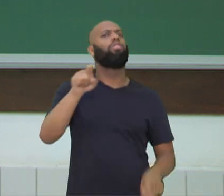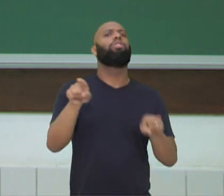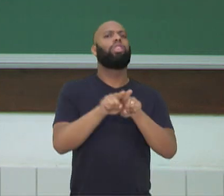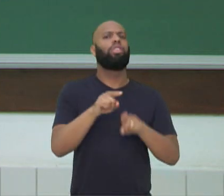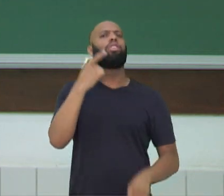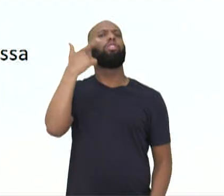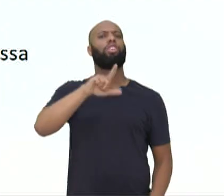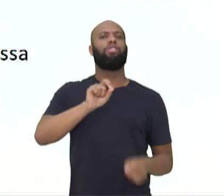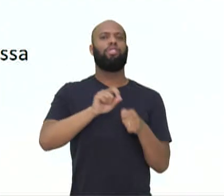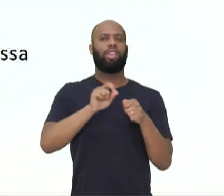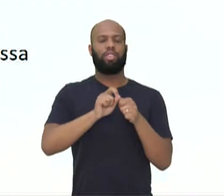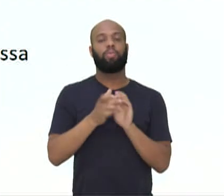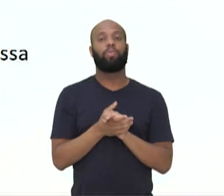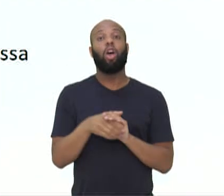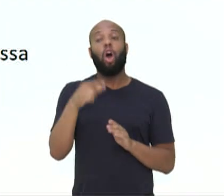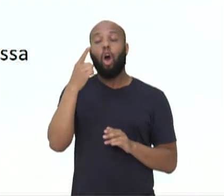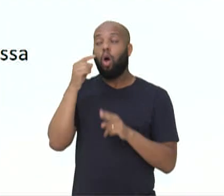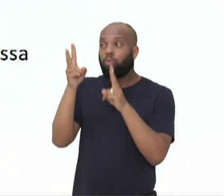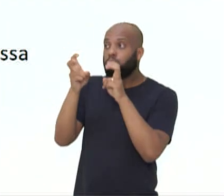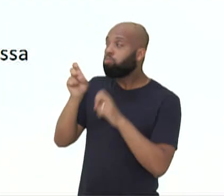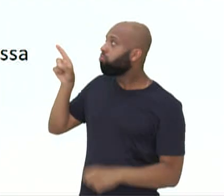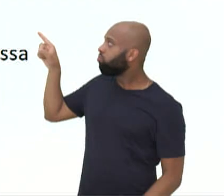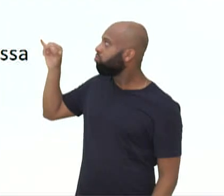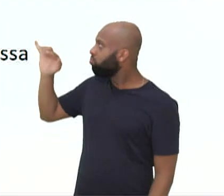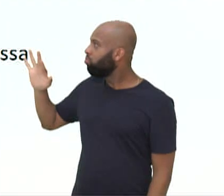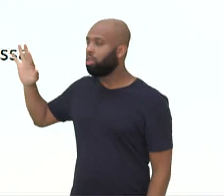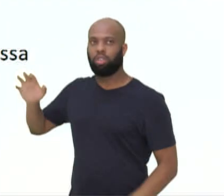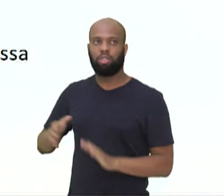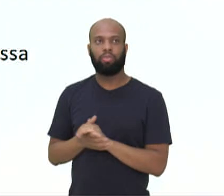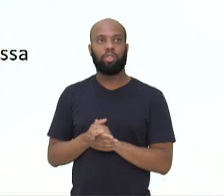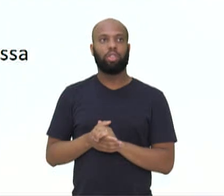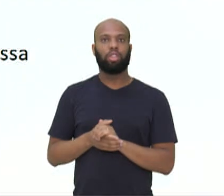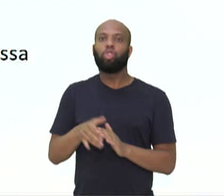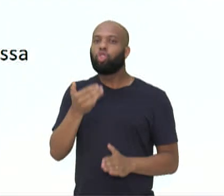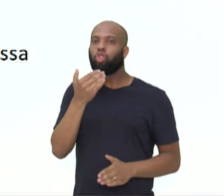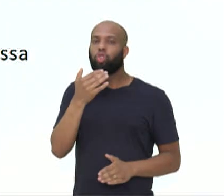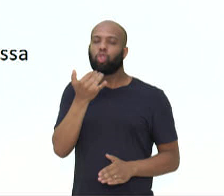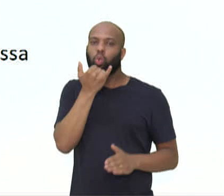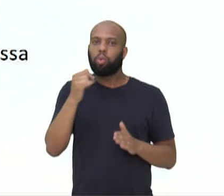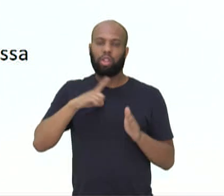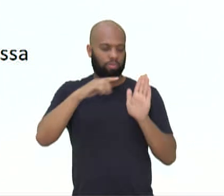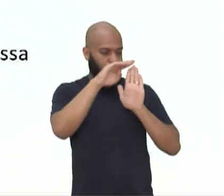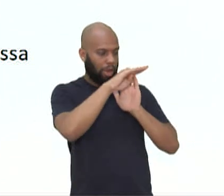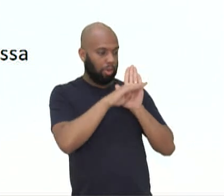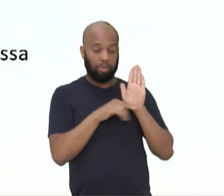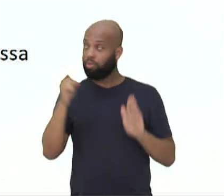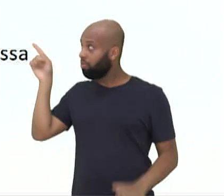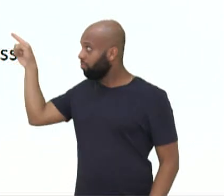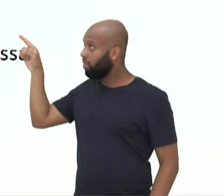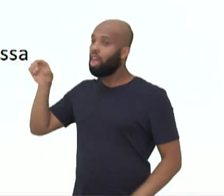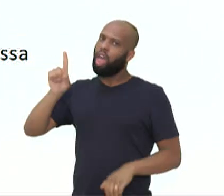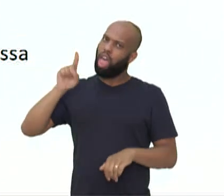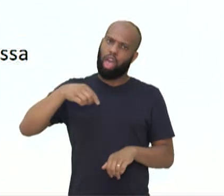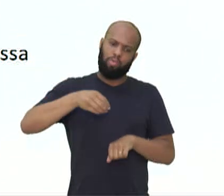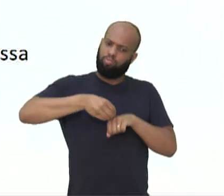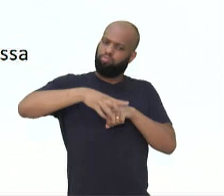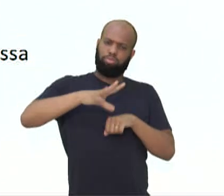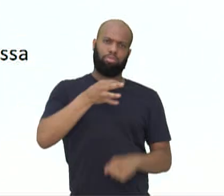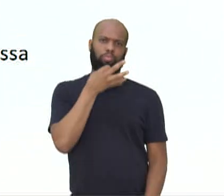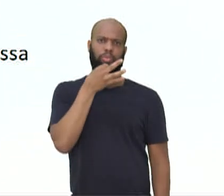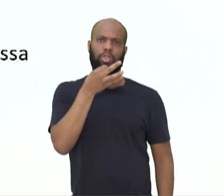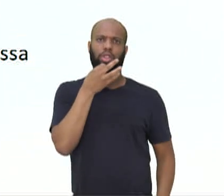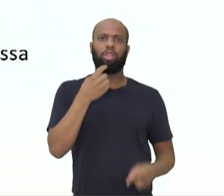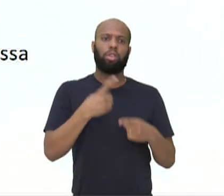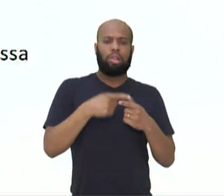fazem muitos. Então observem comigo na tela. Sempre lembrando que essa atividade é uma sugestão. Você não é obrigado a fazer, porque a